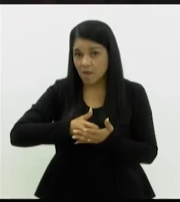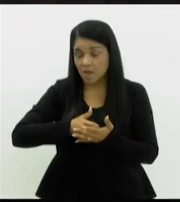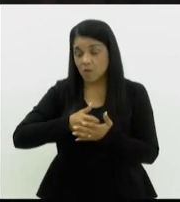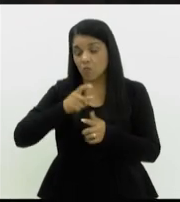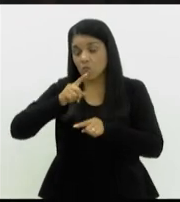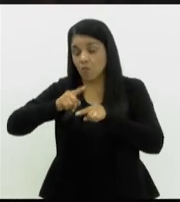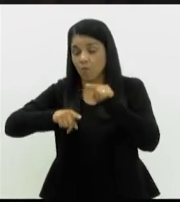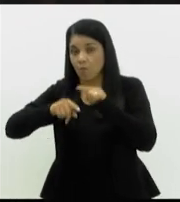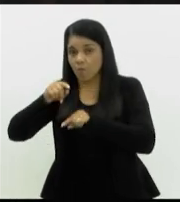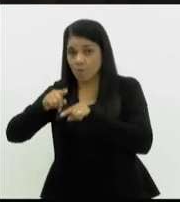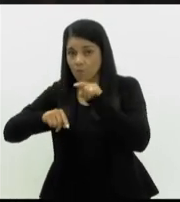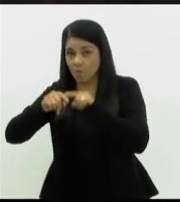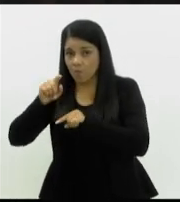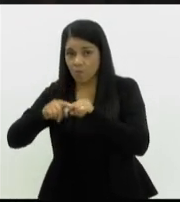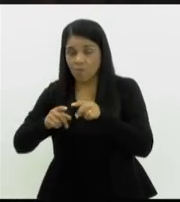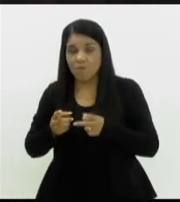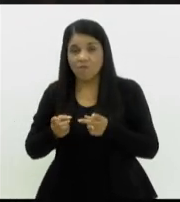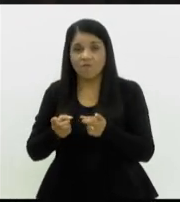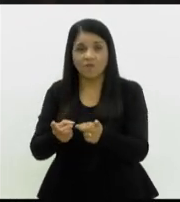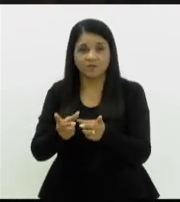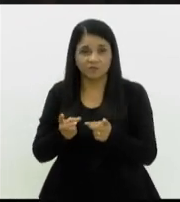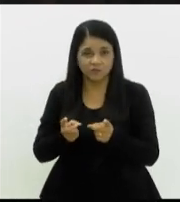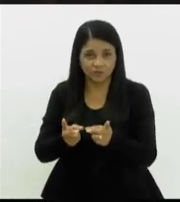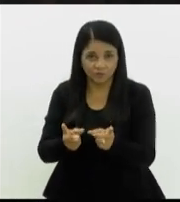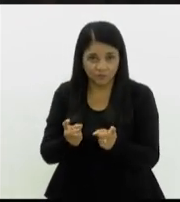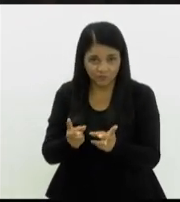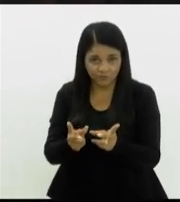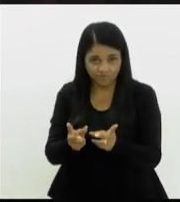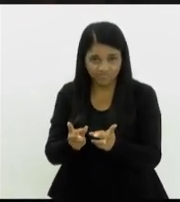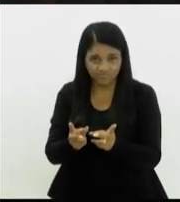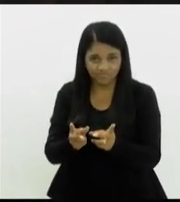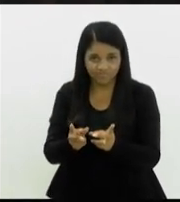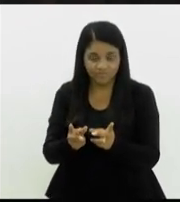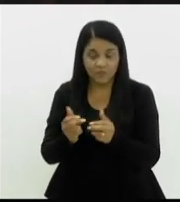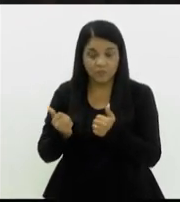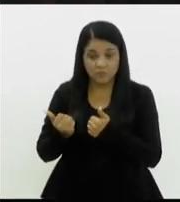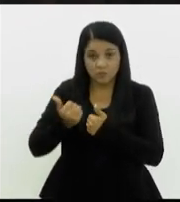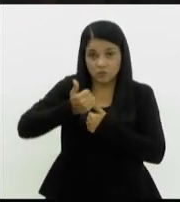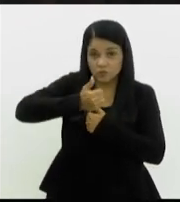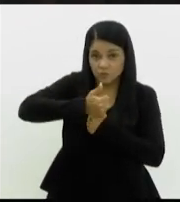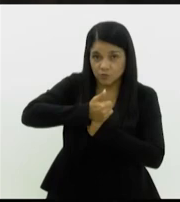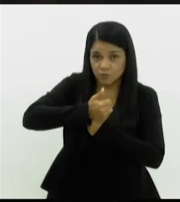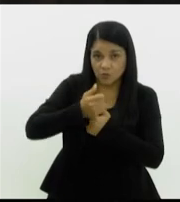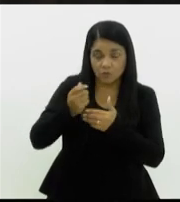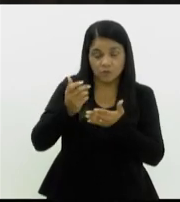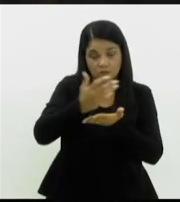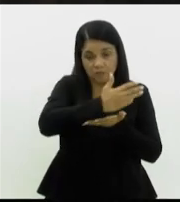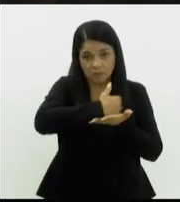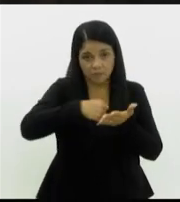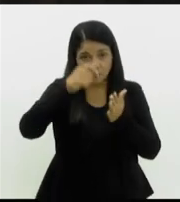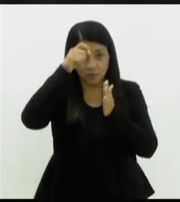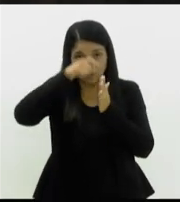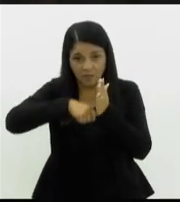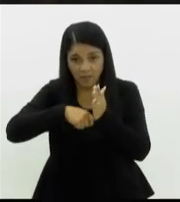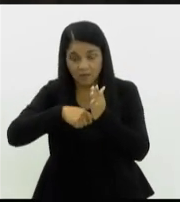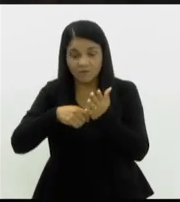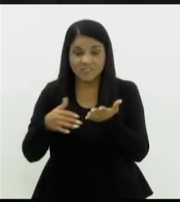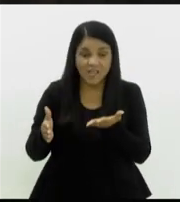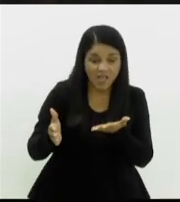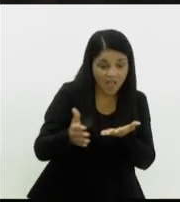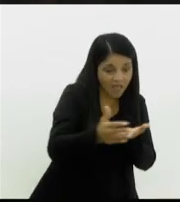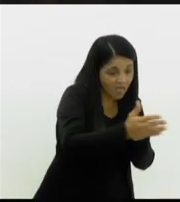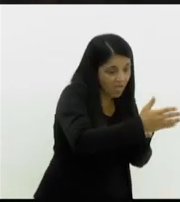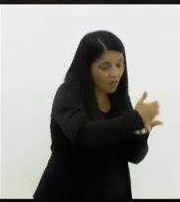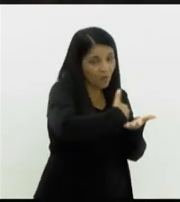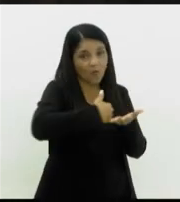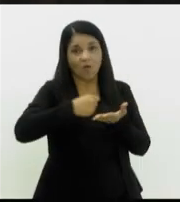produto é comercializado. E na substituição tributária, você recolhe o